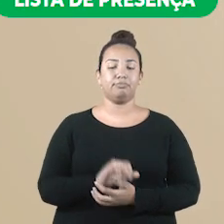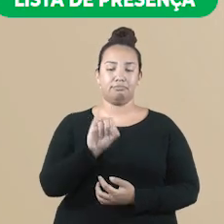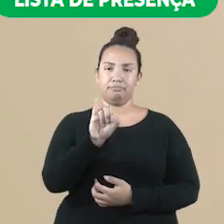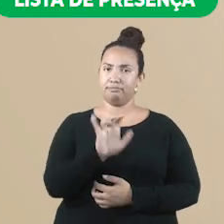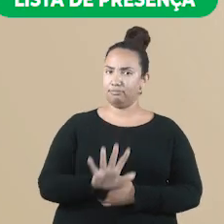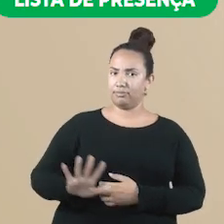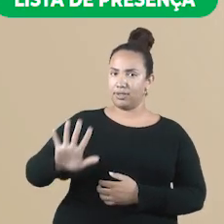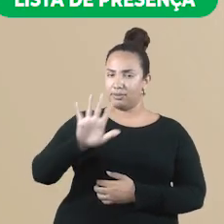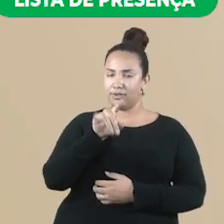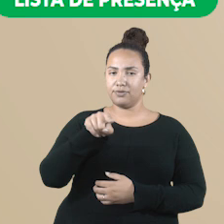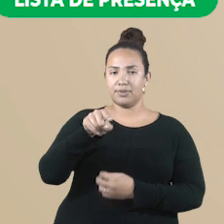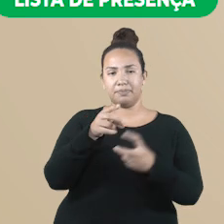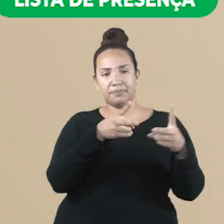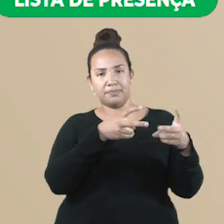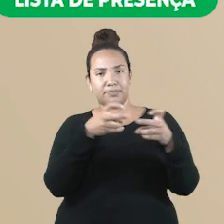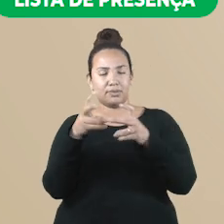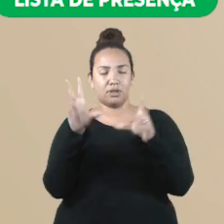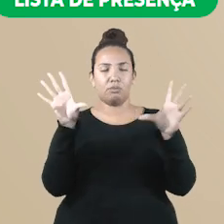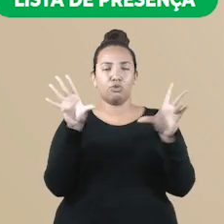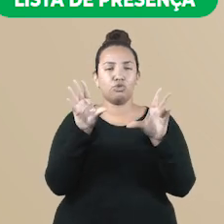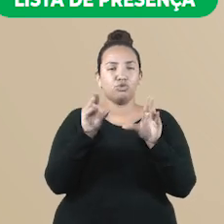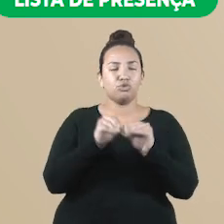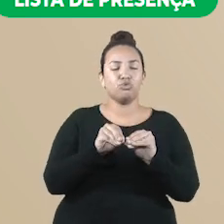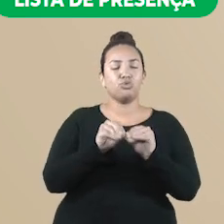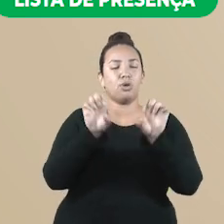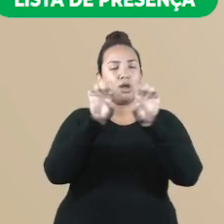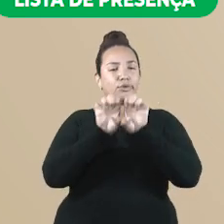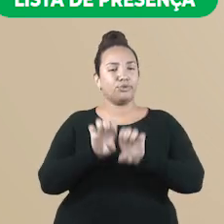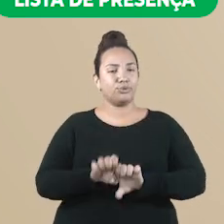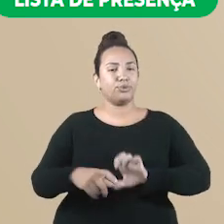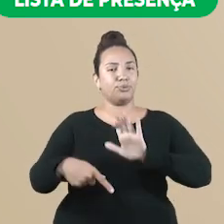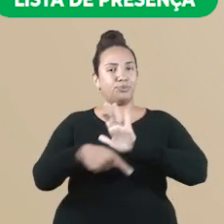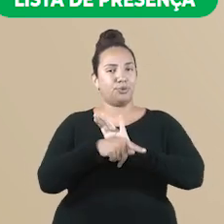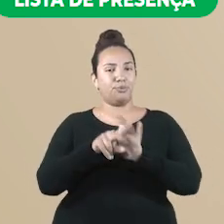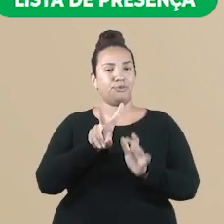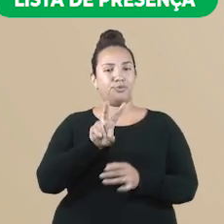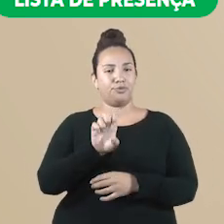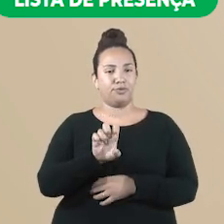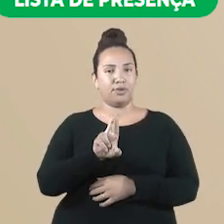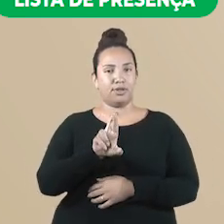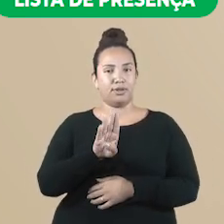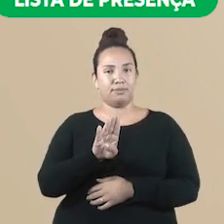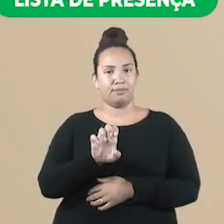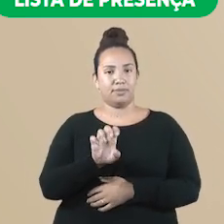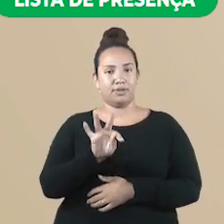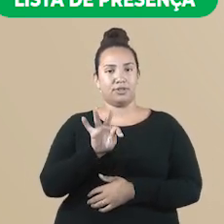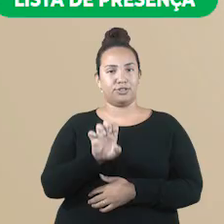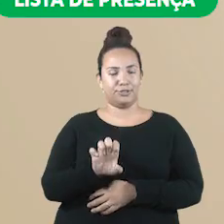Nele, podemos observar, de forma resumida, toda a estrutura de um verbete.